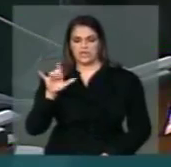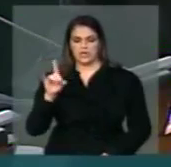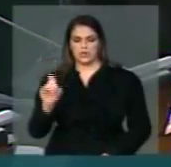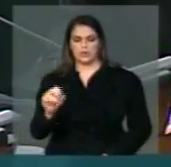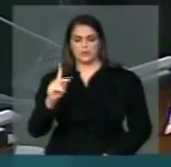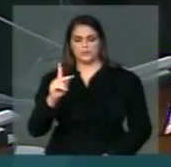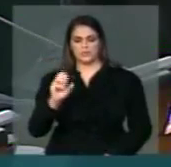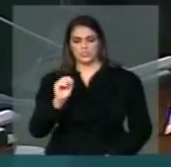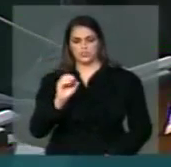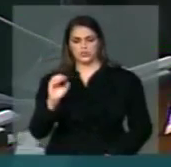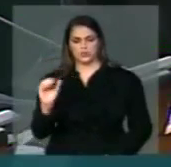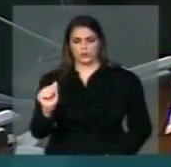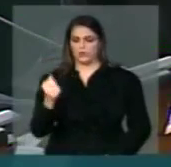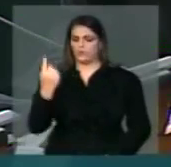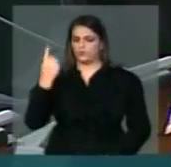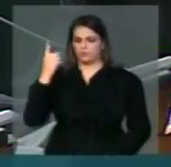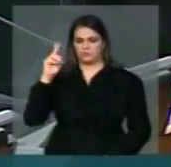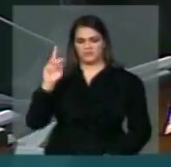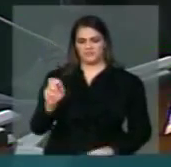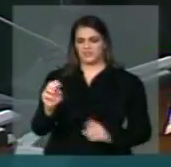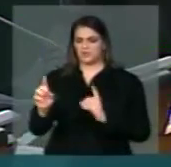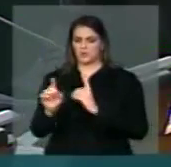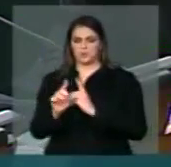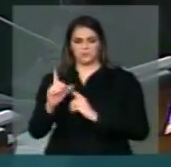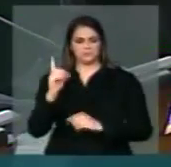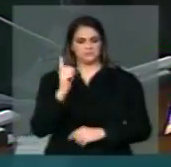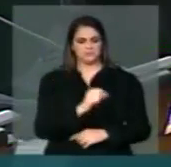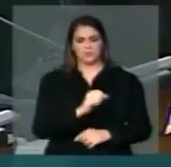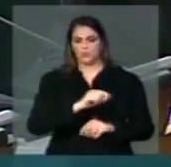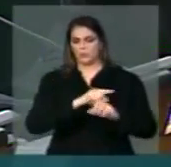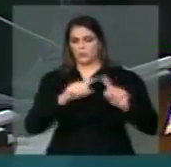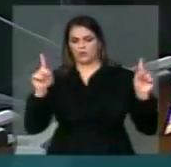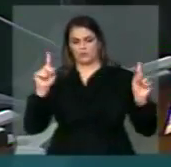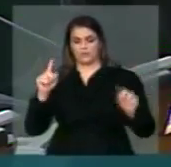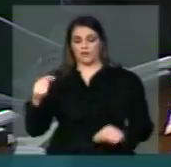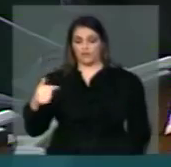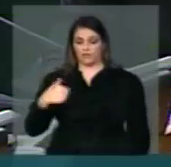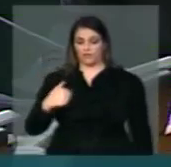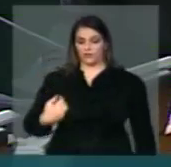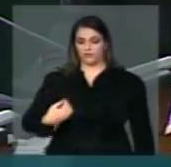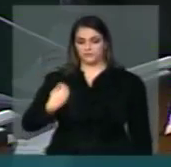nunca vi depois desse dia. Estavam presentes nessa reunião eu,